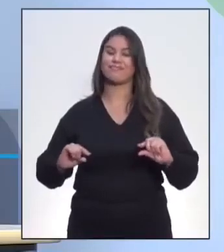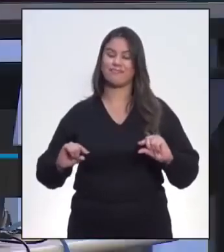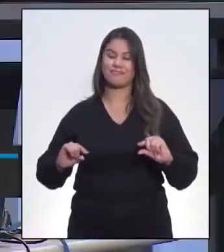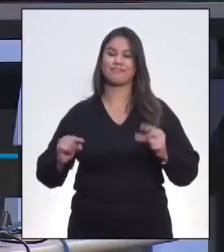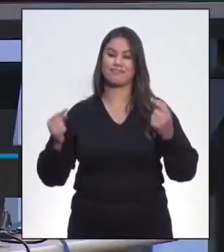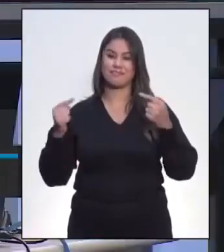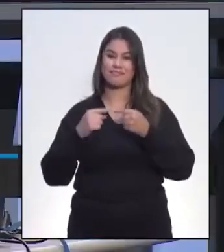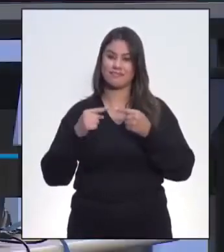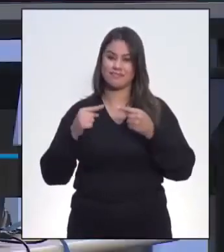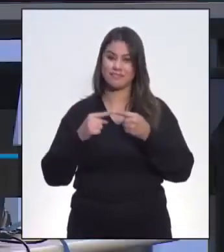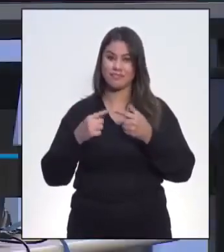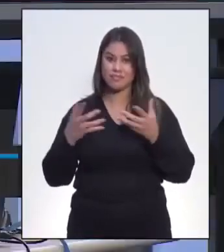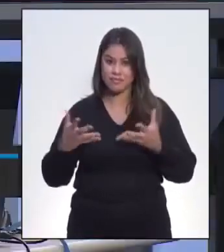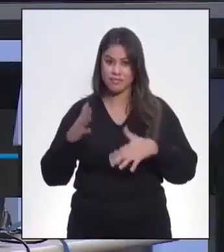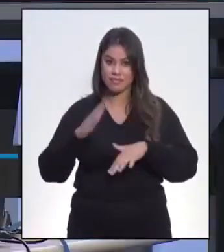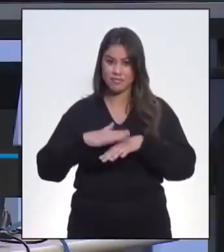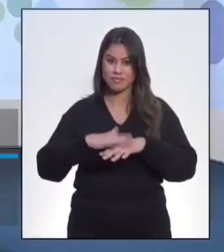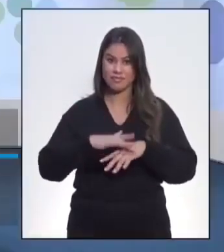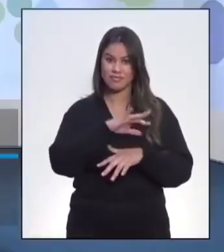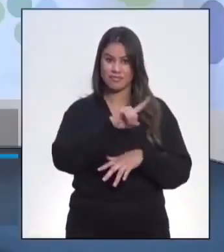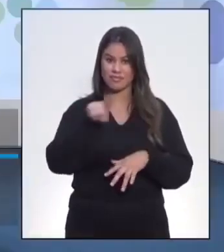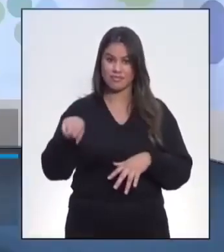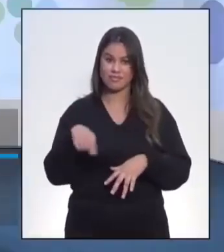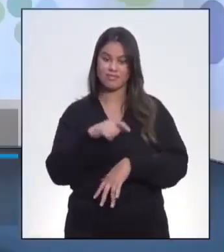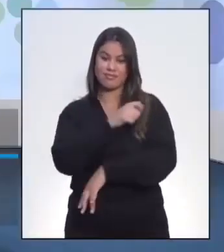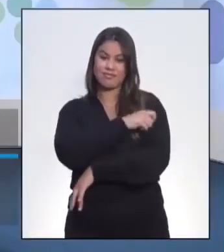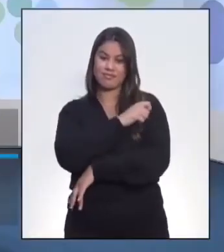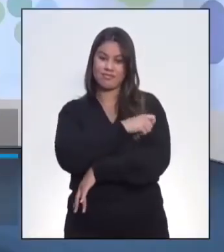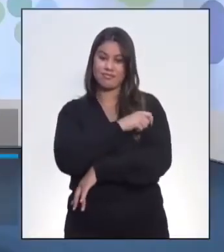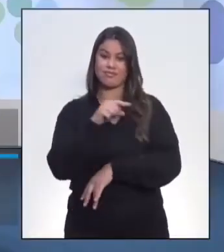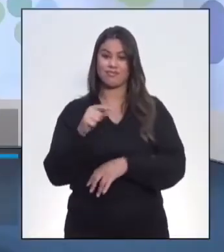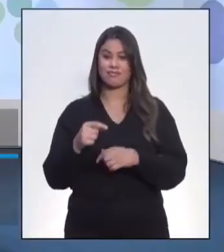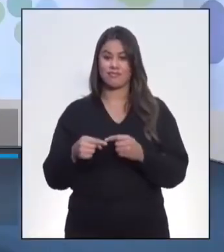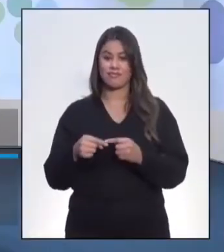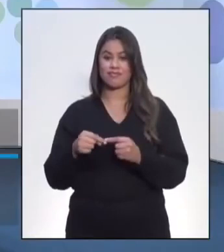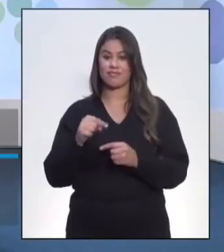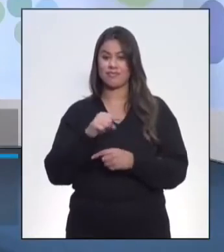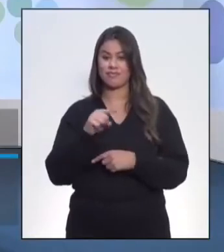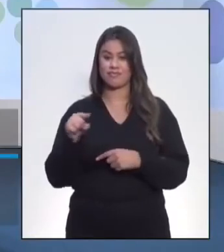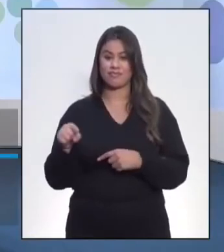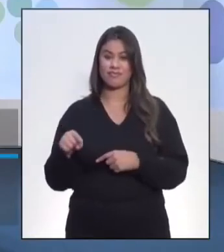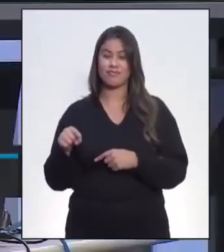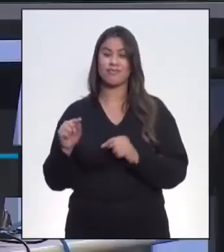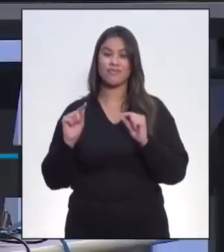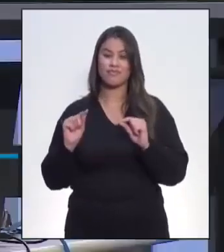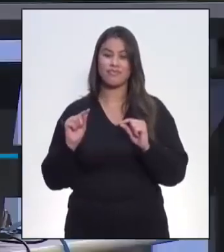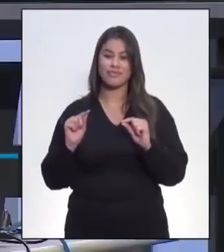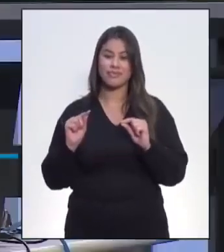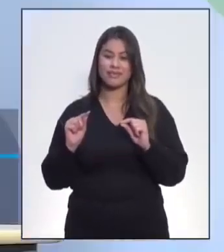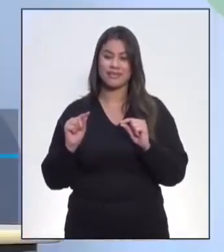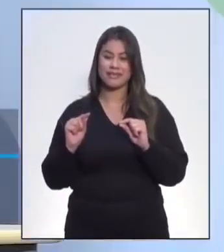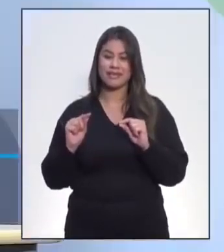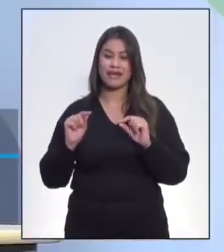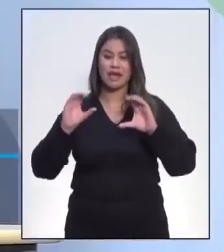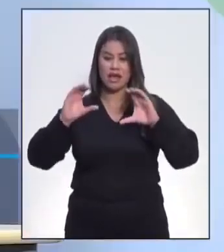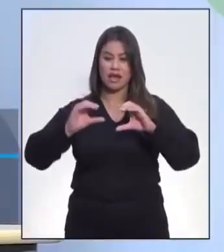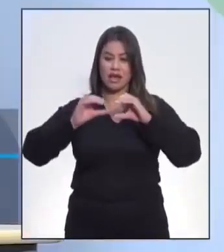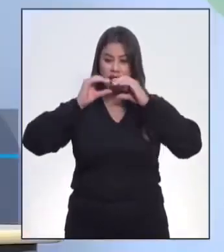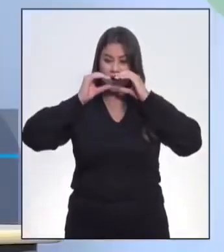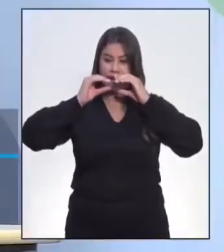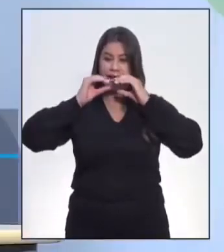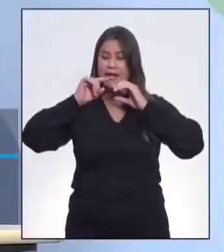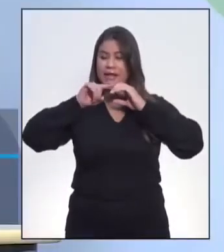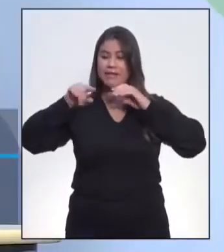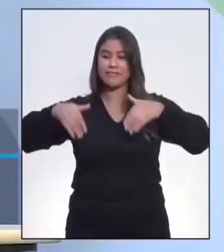Vamos botar o pessoal para trabalhar? Vamos, até porque eles já estão aqui falando que você fez a maldade do lanche, que eles estão com